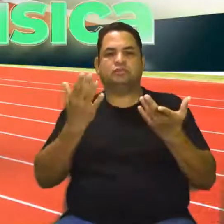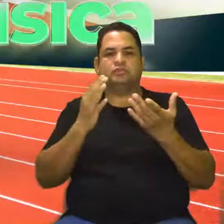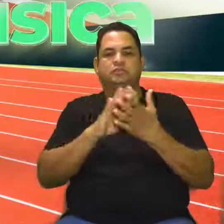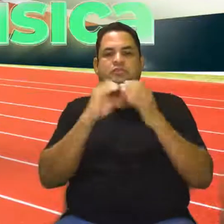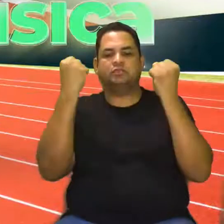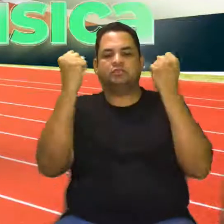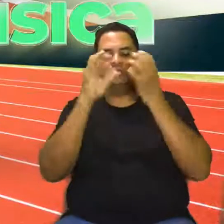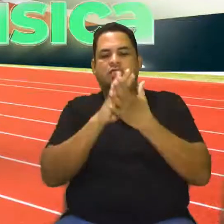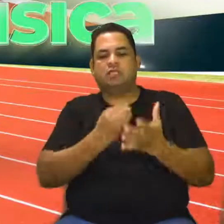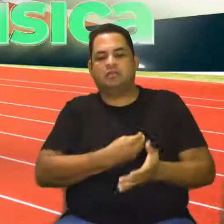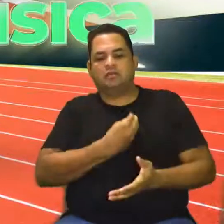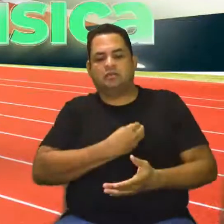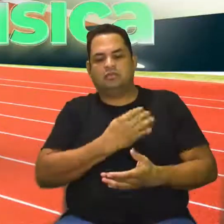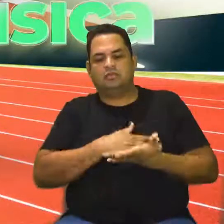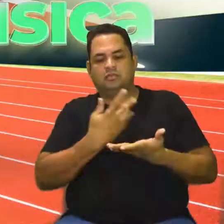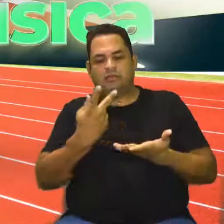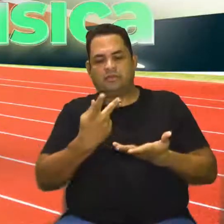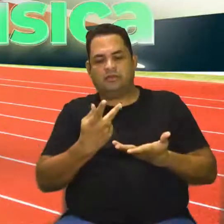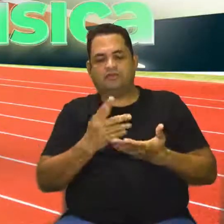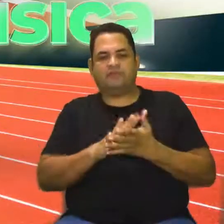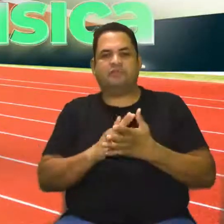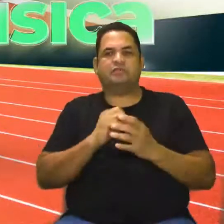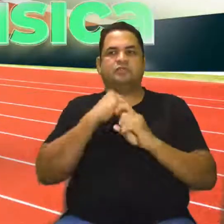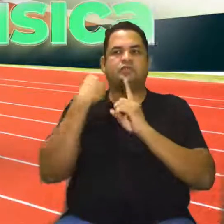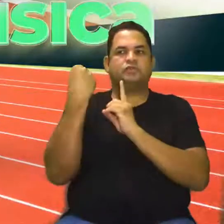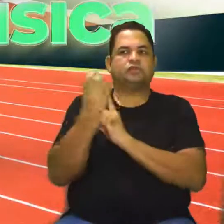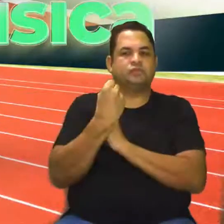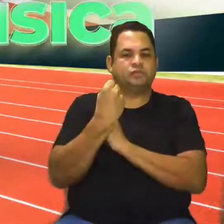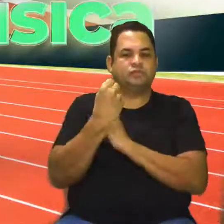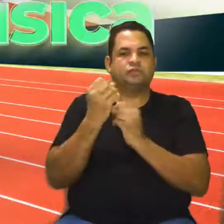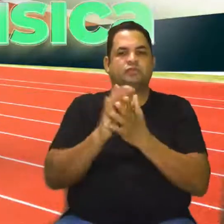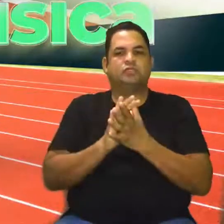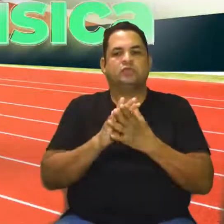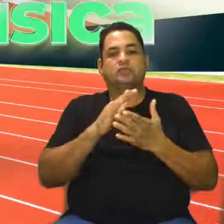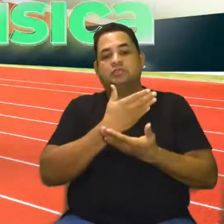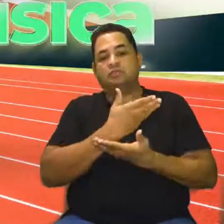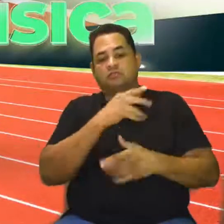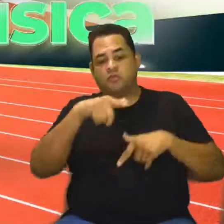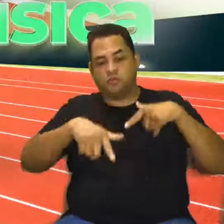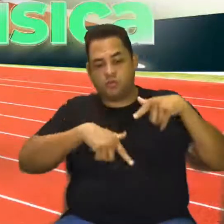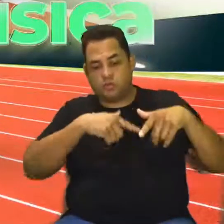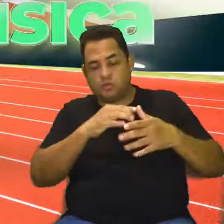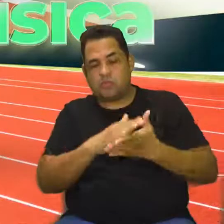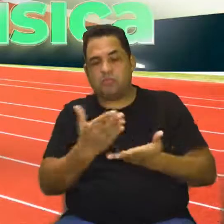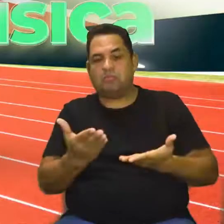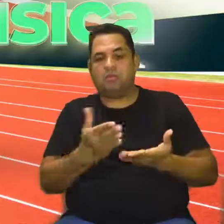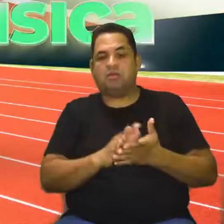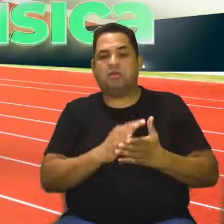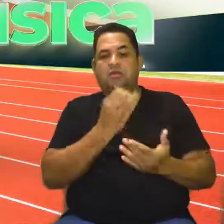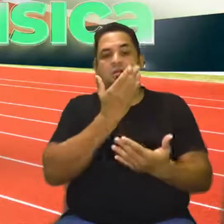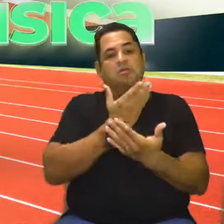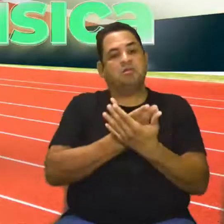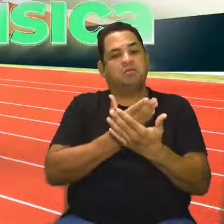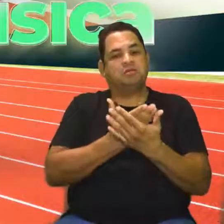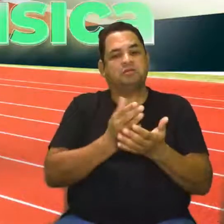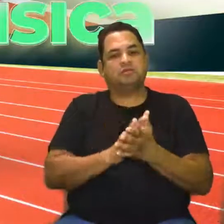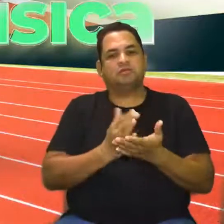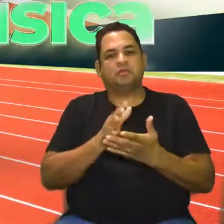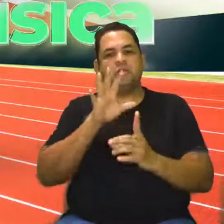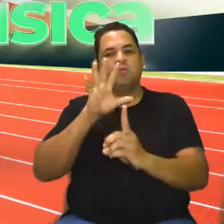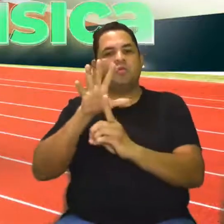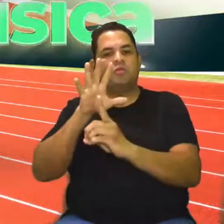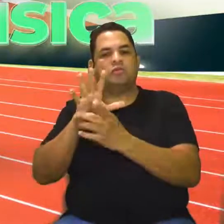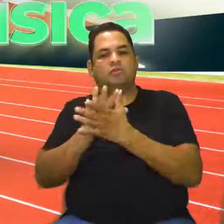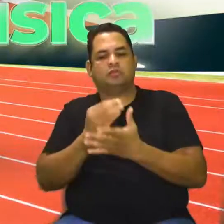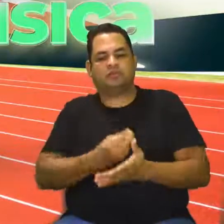vida pessoal, na vida social, né, na vida pública daquele estudante? Qual que é o impacto disso na